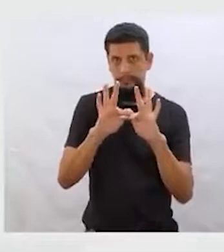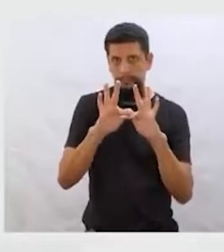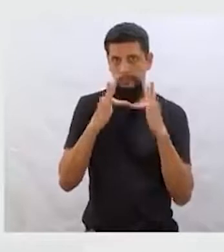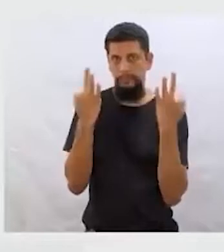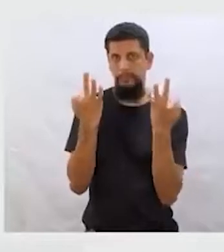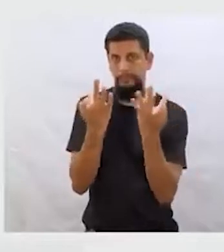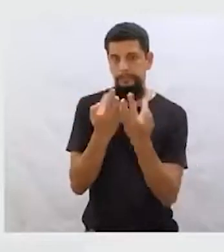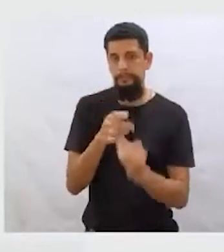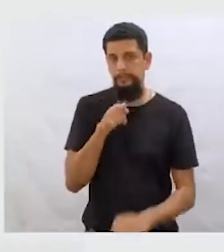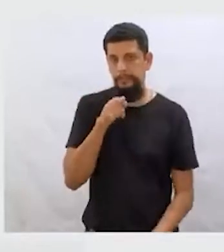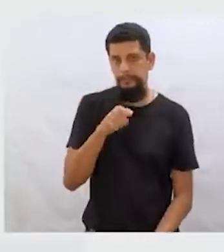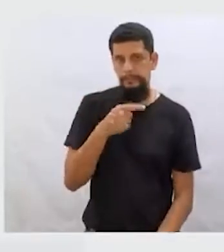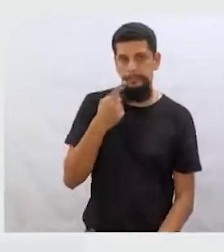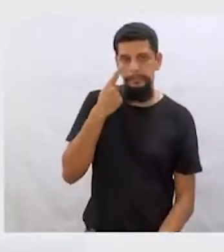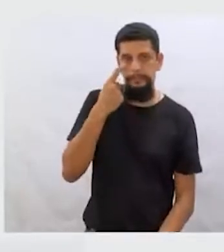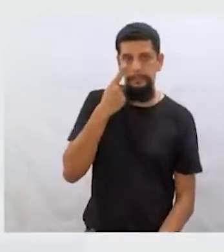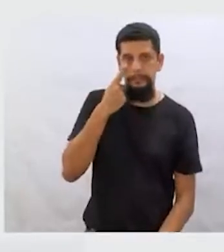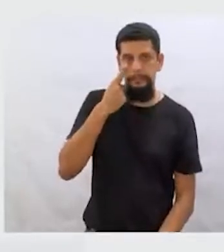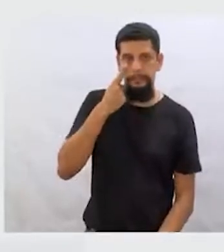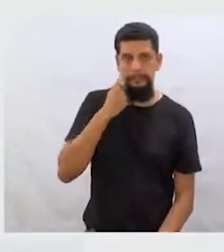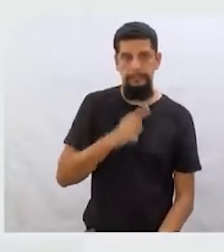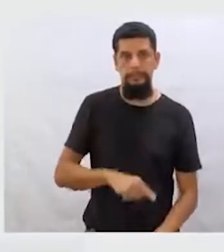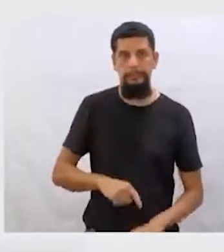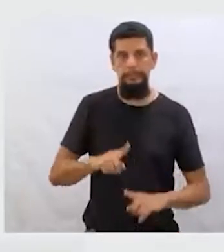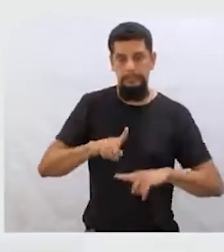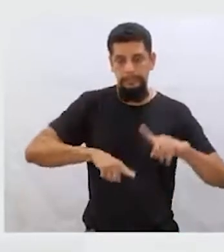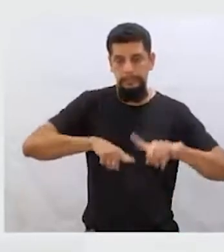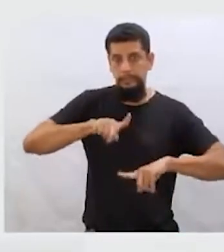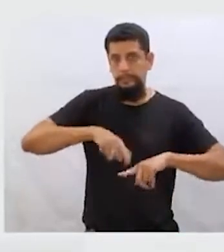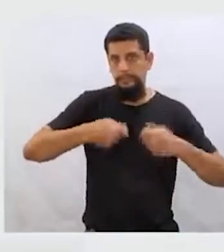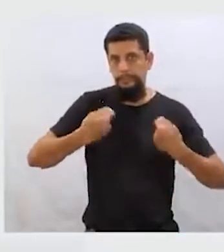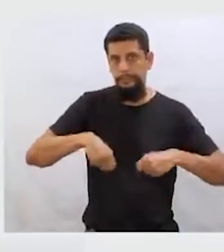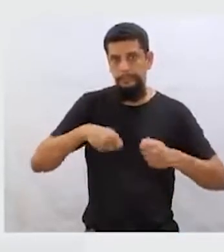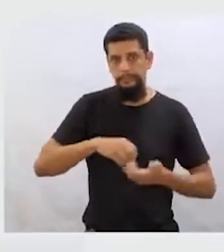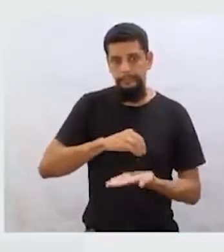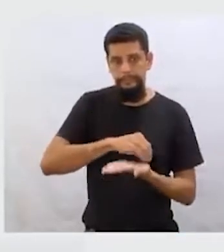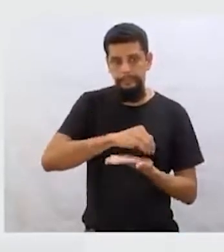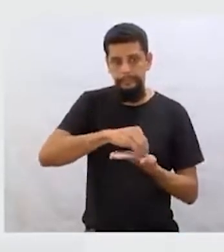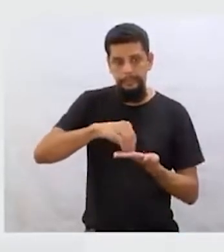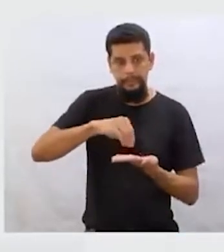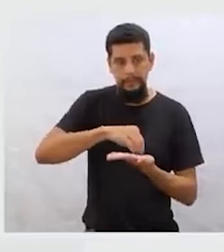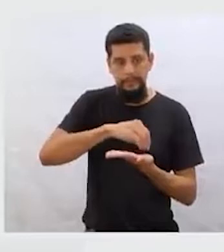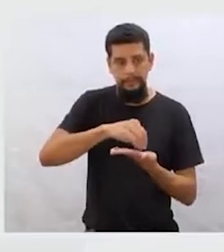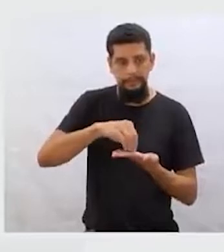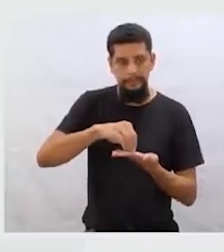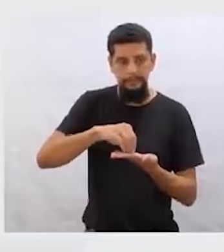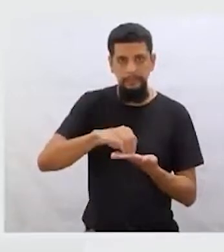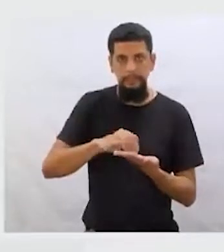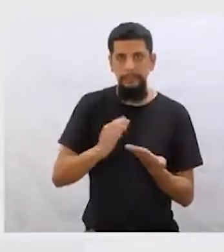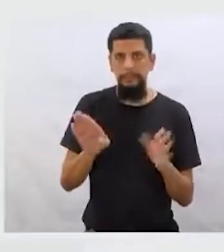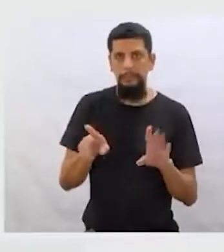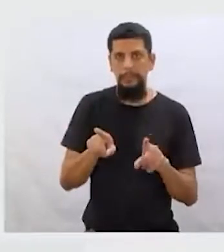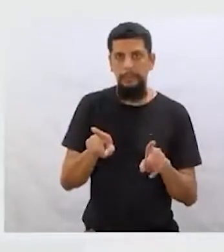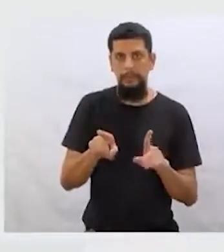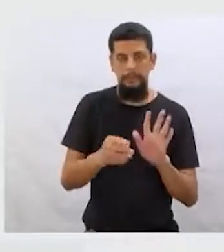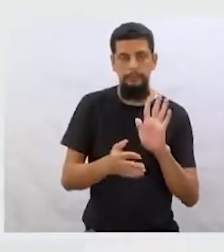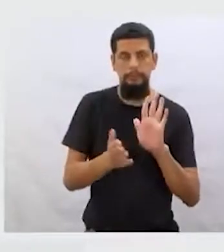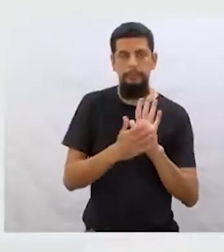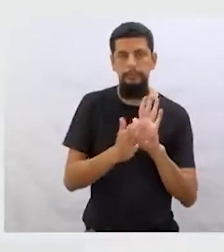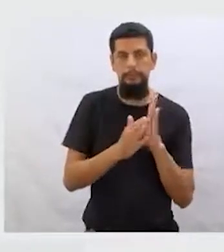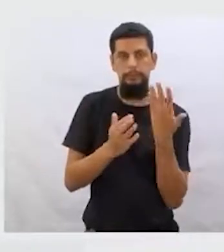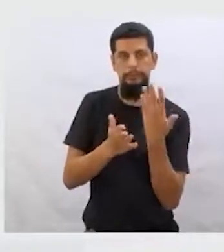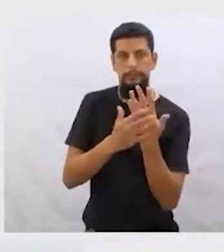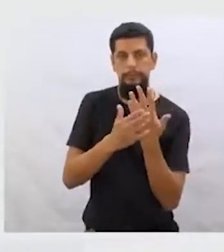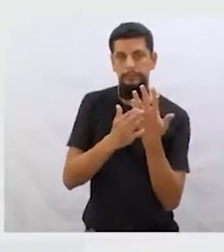com vocês. Olha só. Materiais que nós vamos precisar. Tabuleiro com o contorno de uma mão. Então, nós